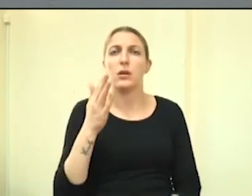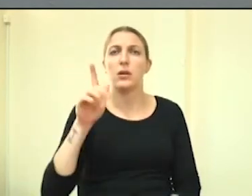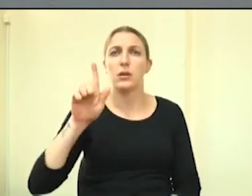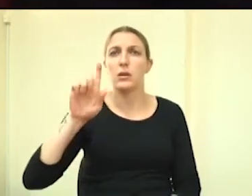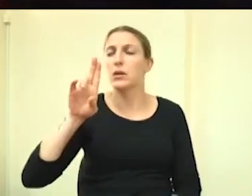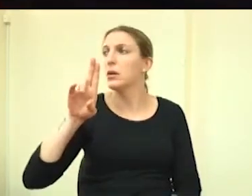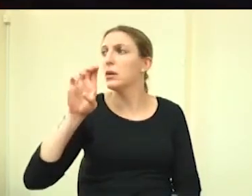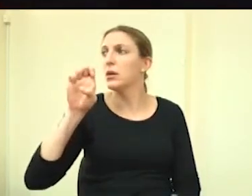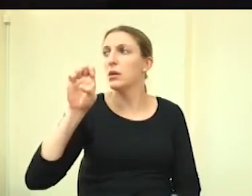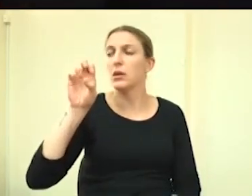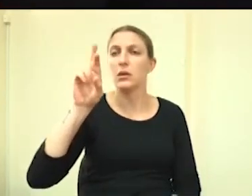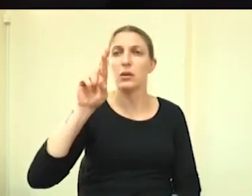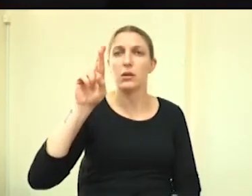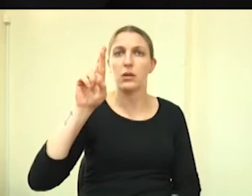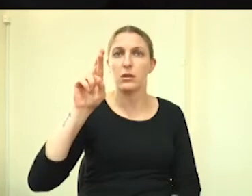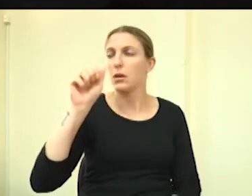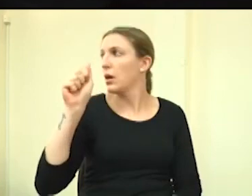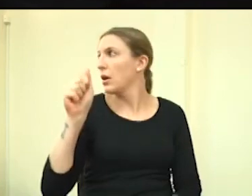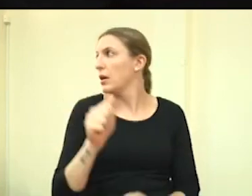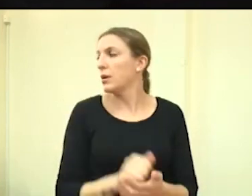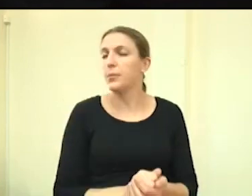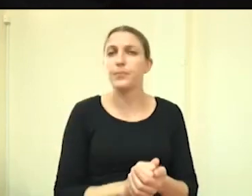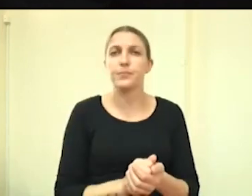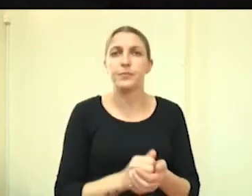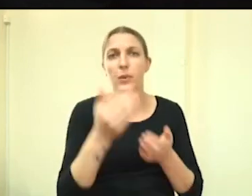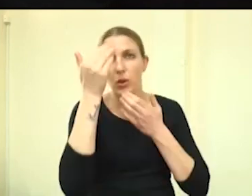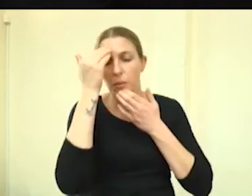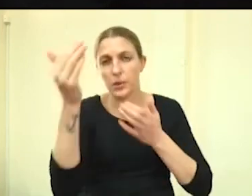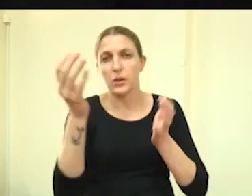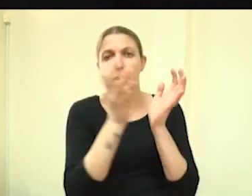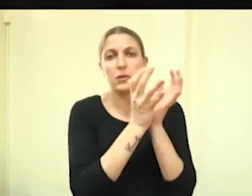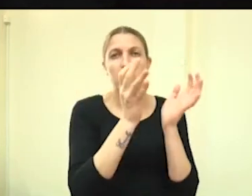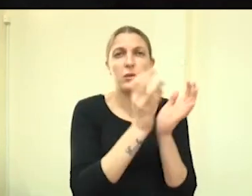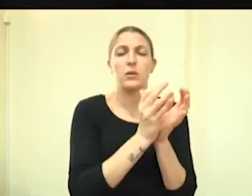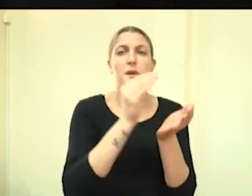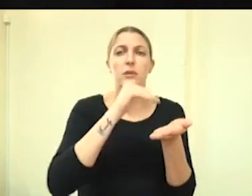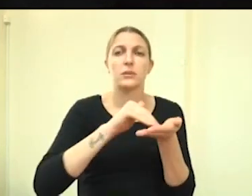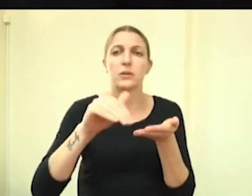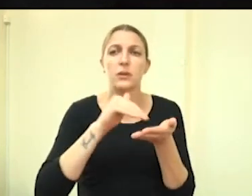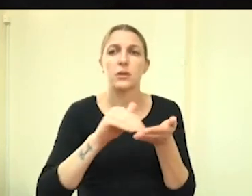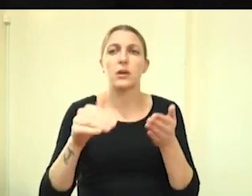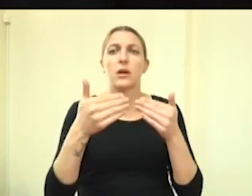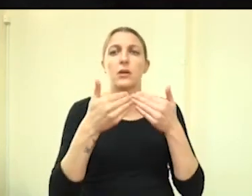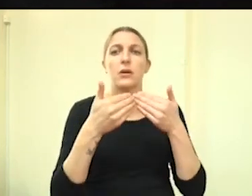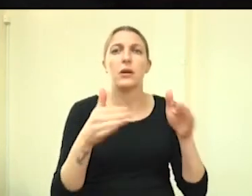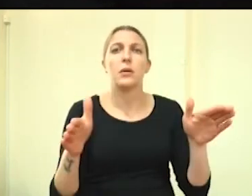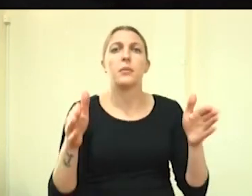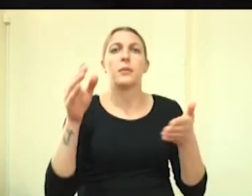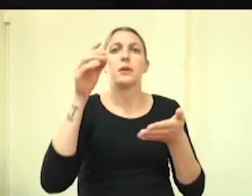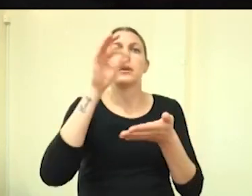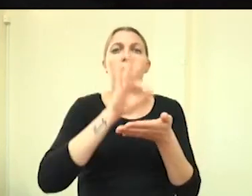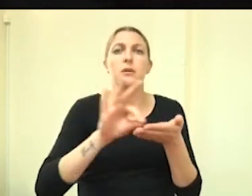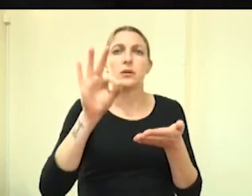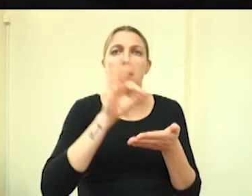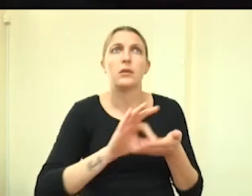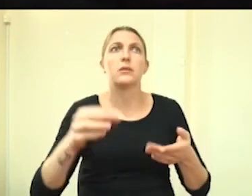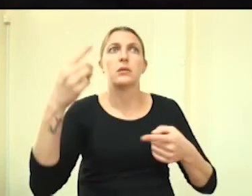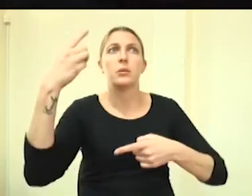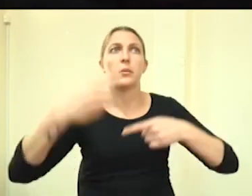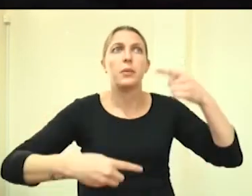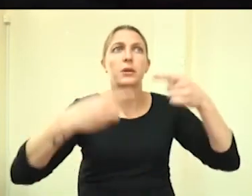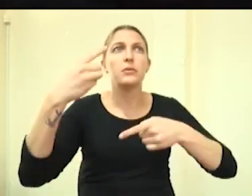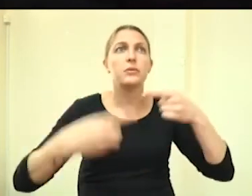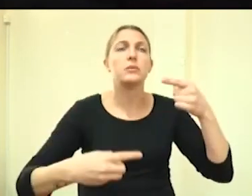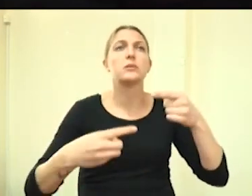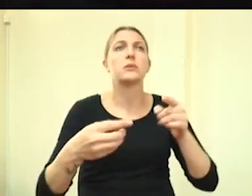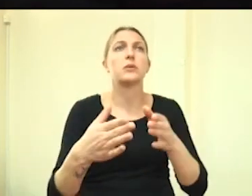Obrigado, senhor presidente. Obrigado, nobre colega secretário. Vamos abrir a inscrição pelo sistema eletrônico para discussão do pedido de